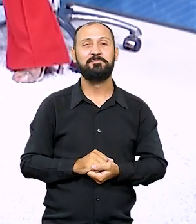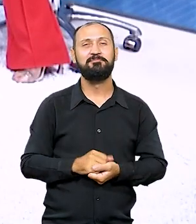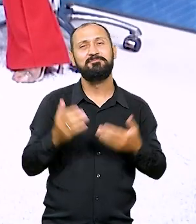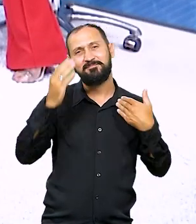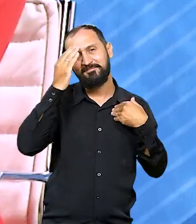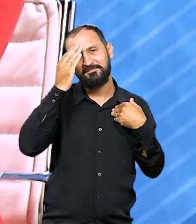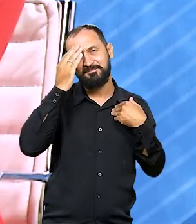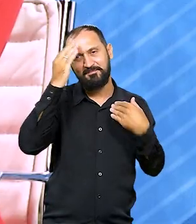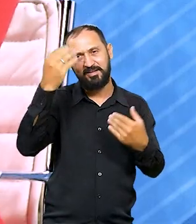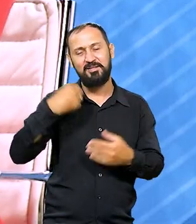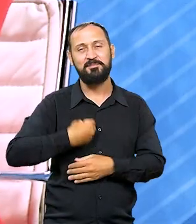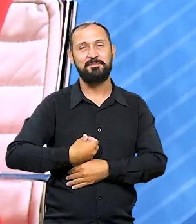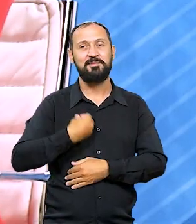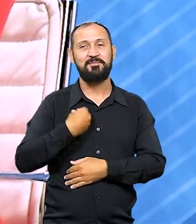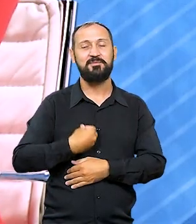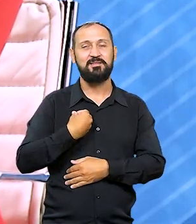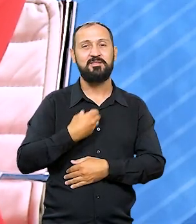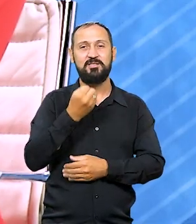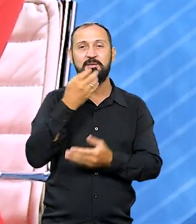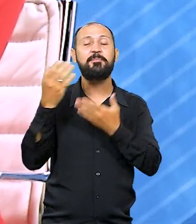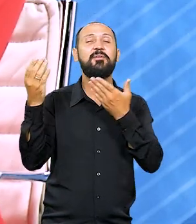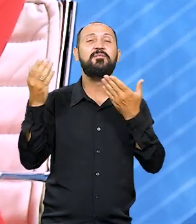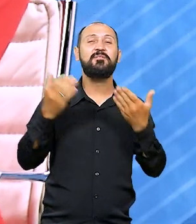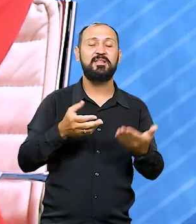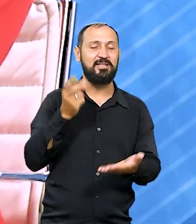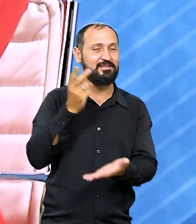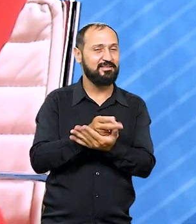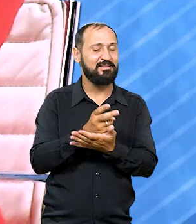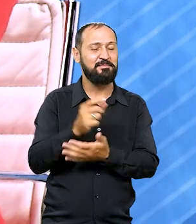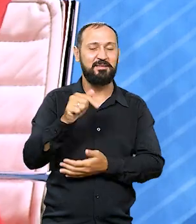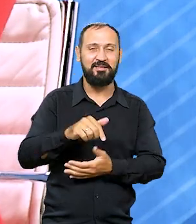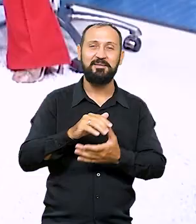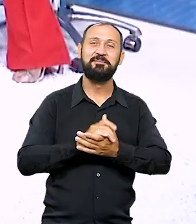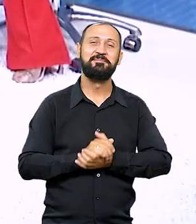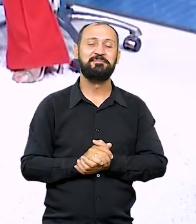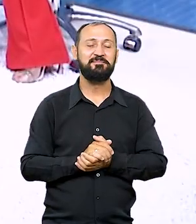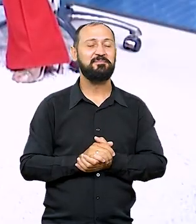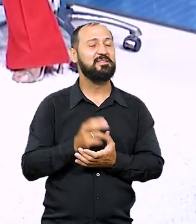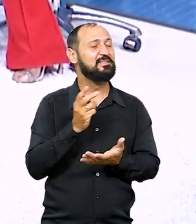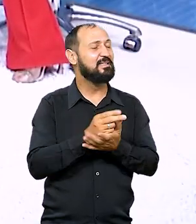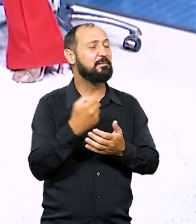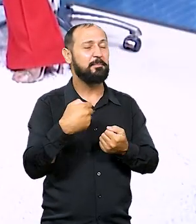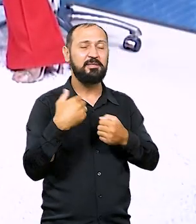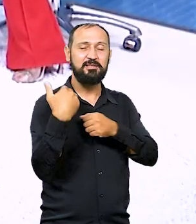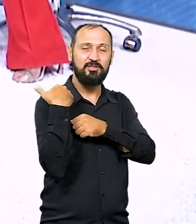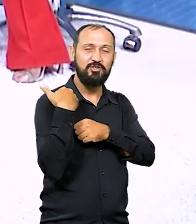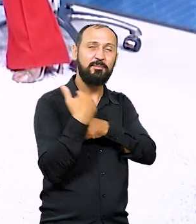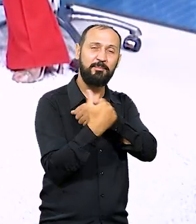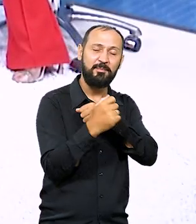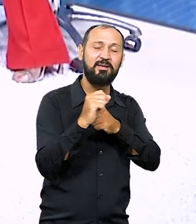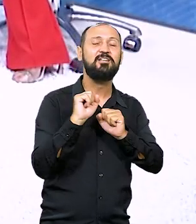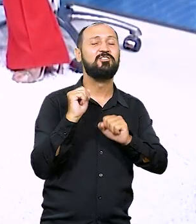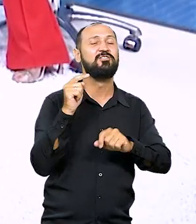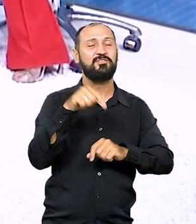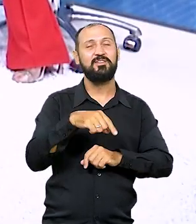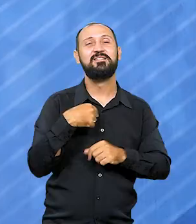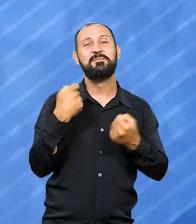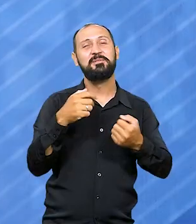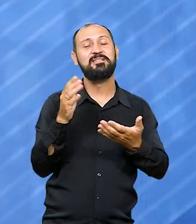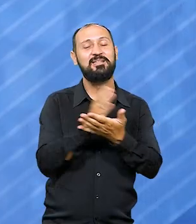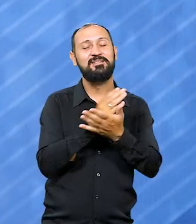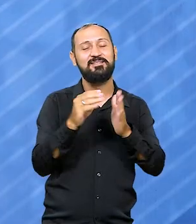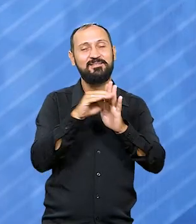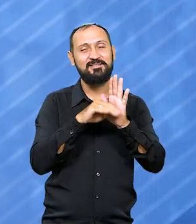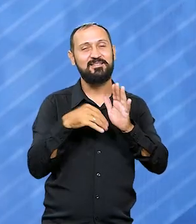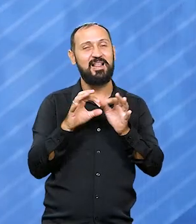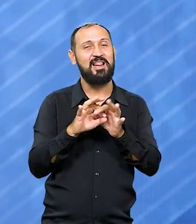a classe. Doutora, muito obrigada pela sua participação e seja muito bem-vinda sempre aqui. Eu que agradeço, Silvia, conte sempre conosco